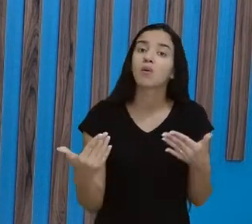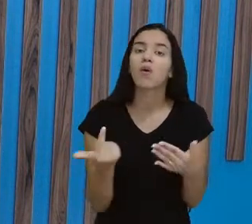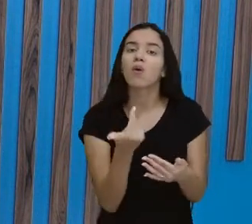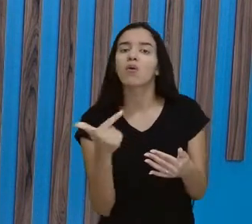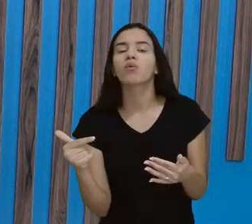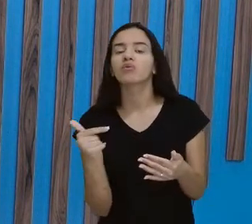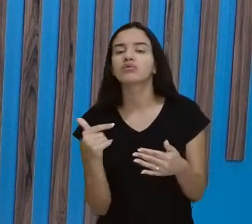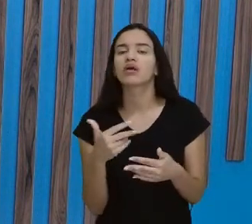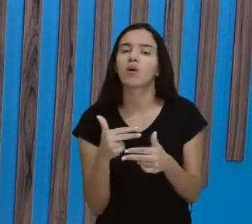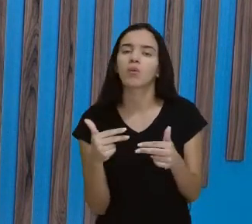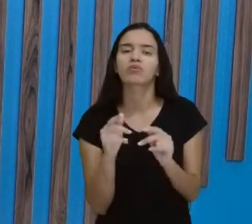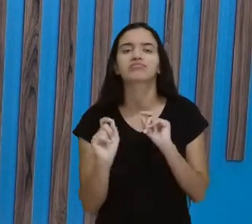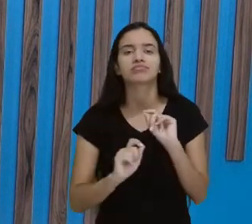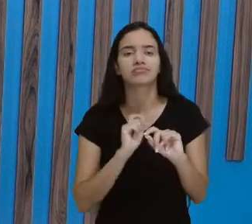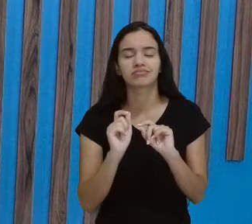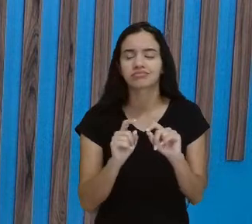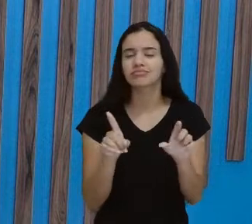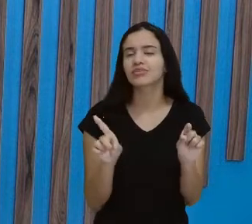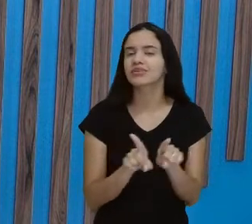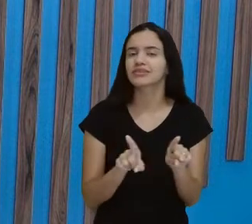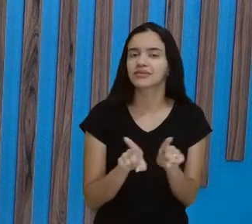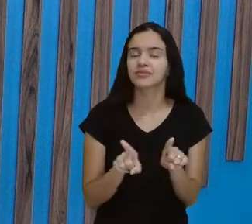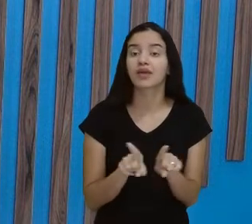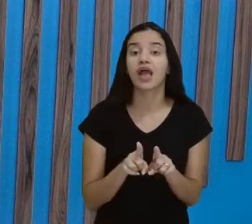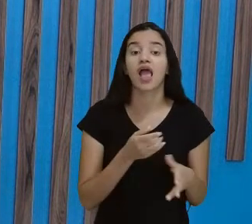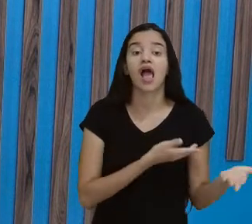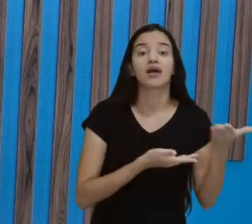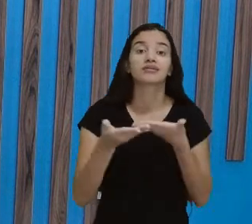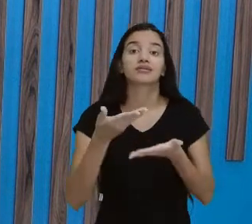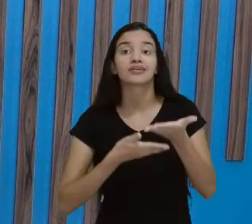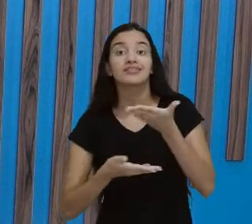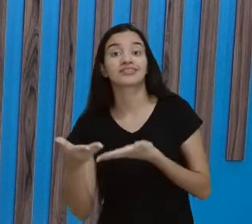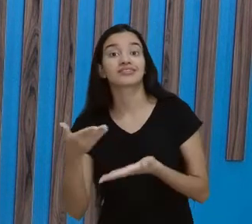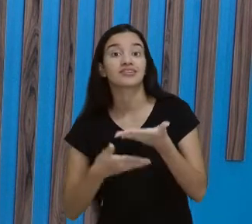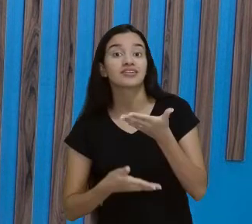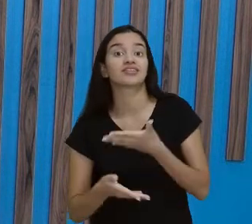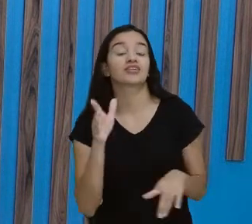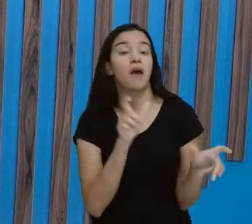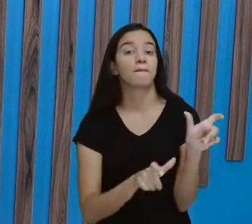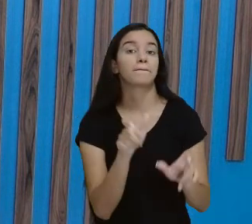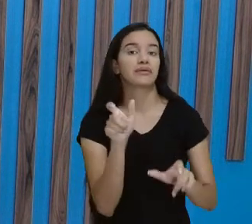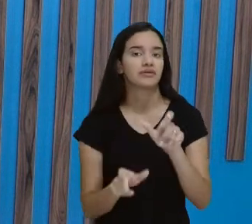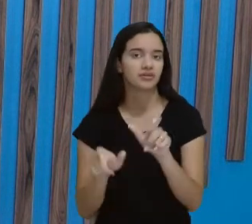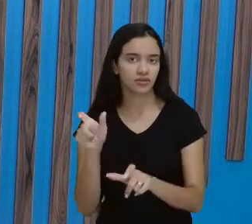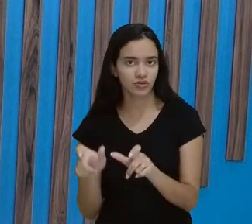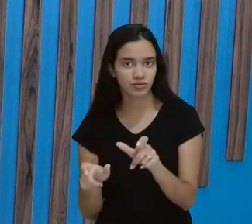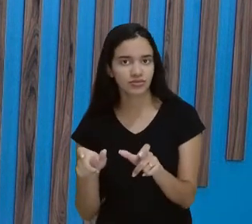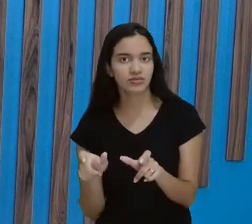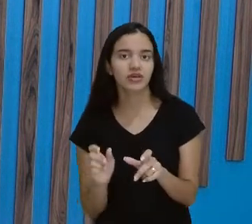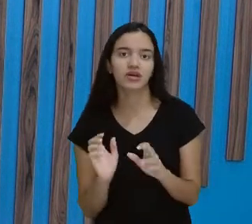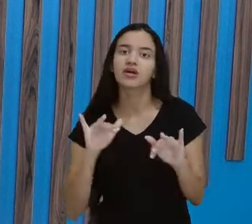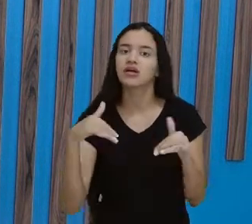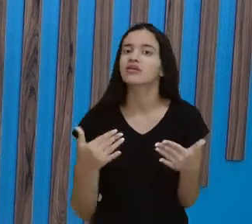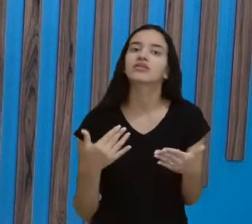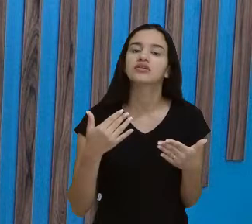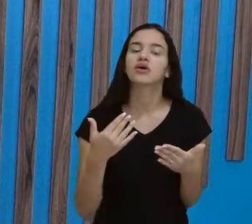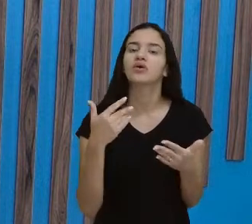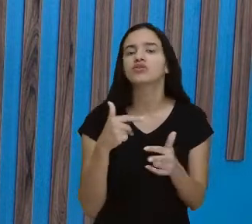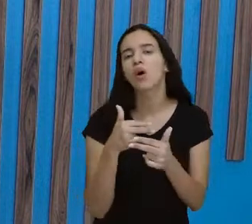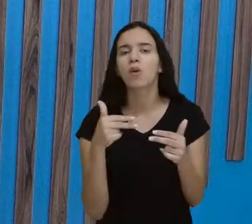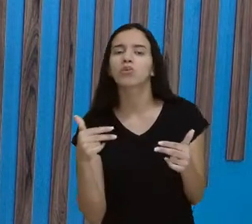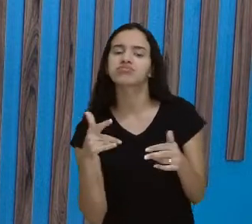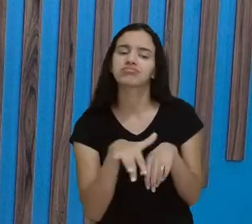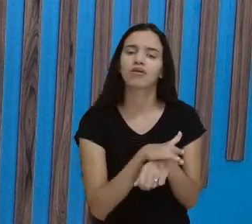caso também que a ação humana pode acontecer é nas relações entre as pessoas, né? Então, essa coisa